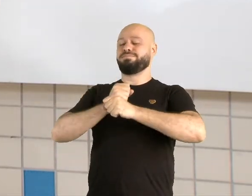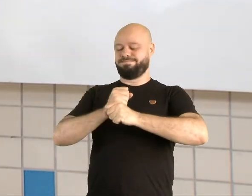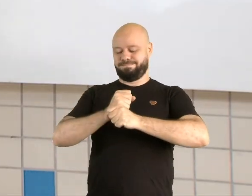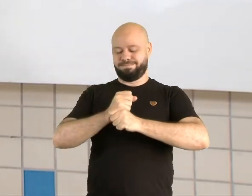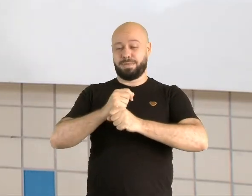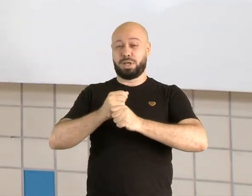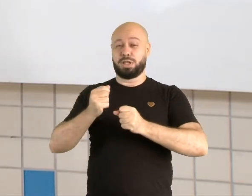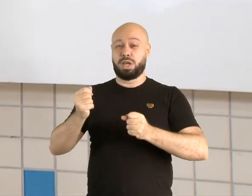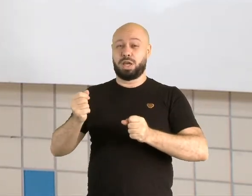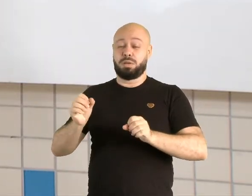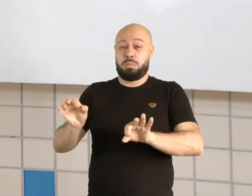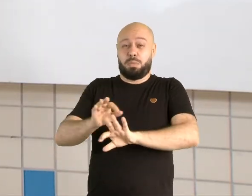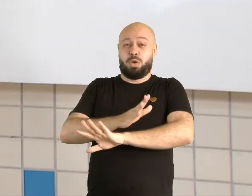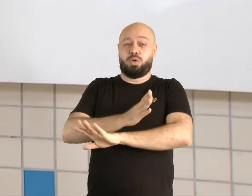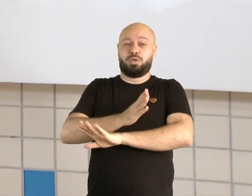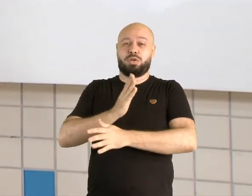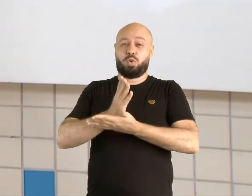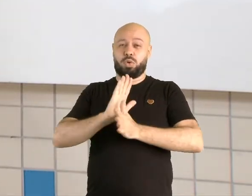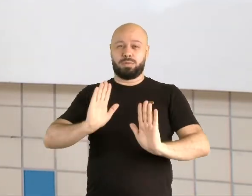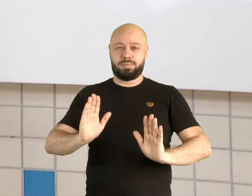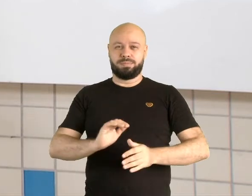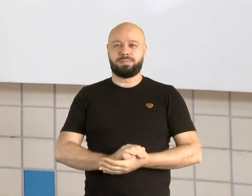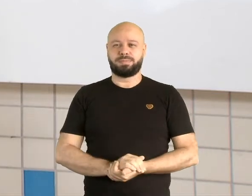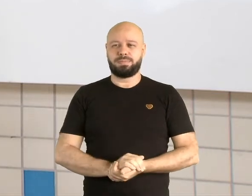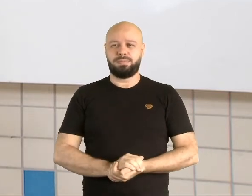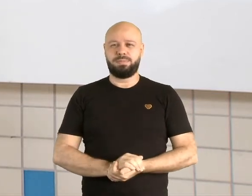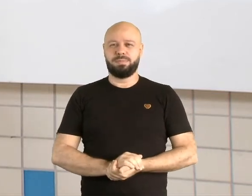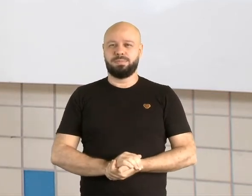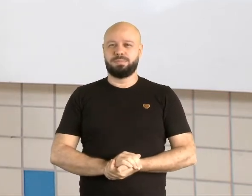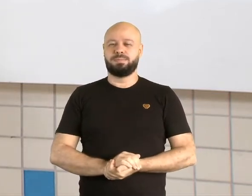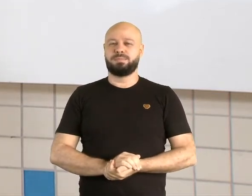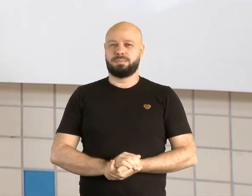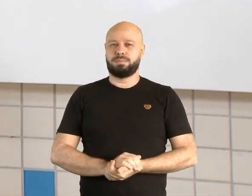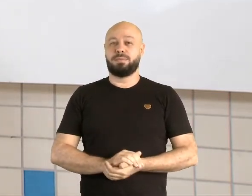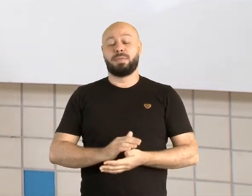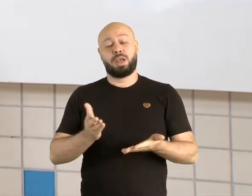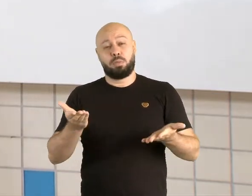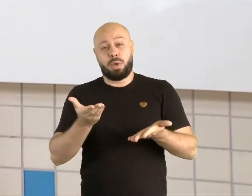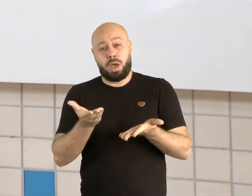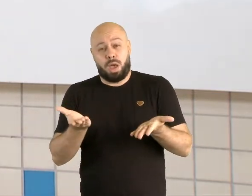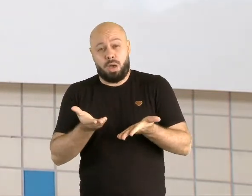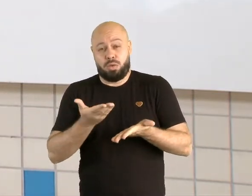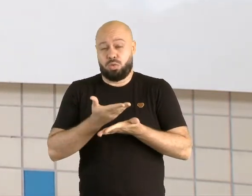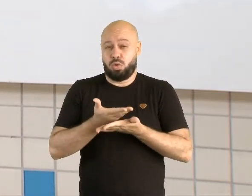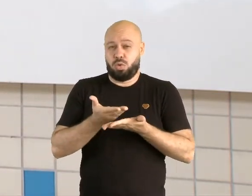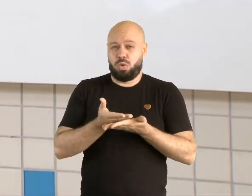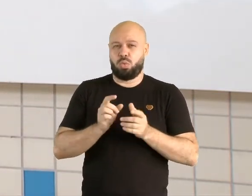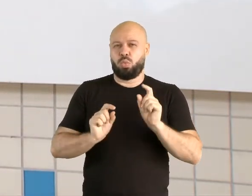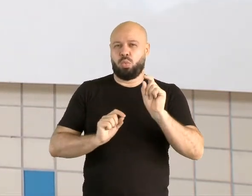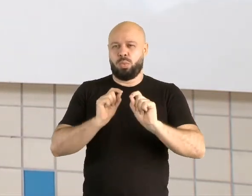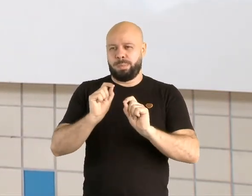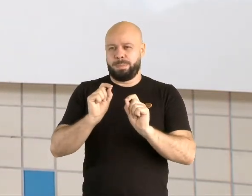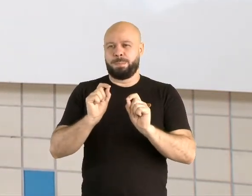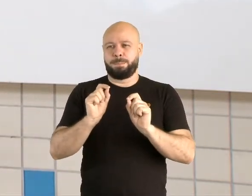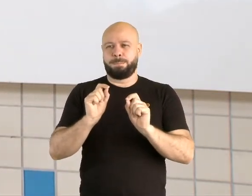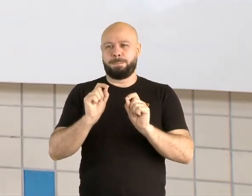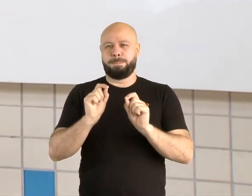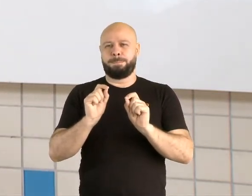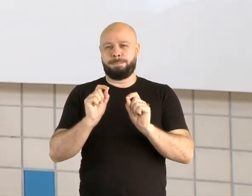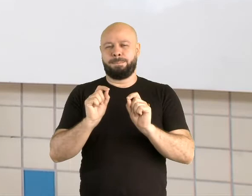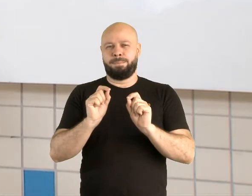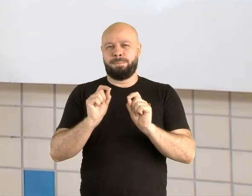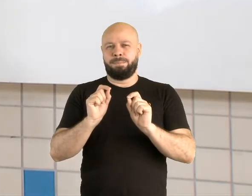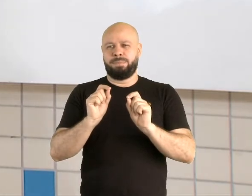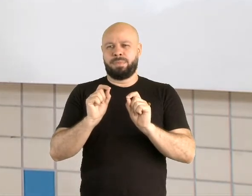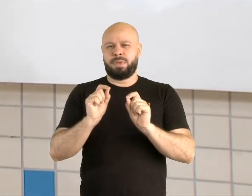já passou, ok? Então, essa nossa aula de hoje, ela é